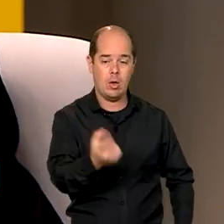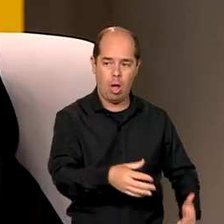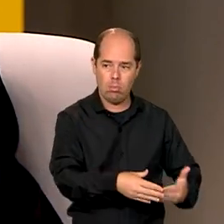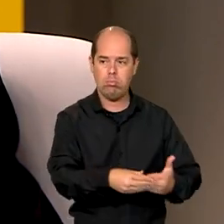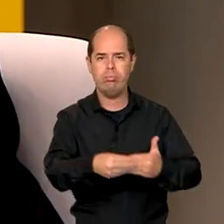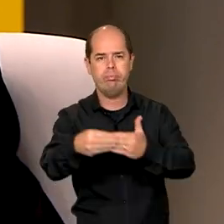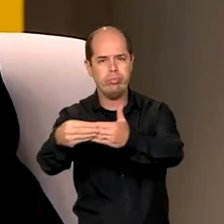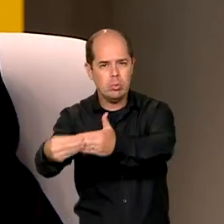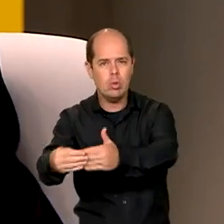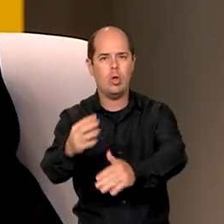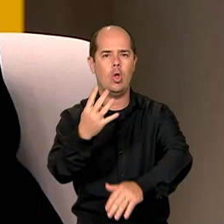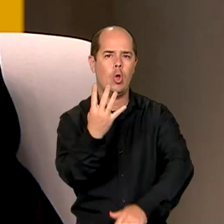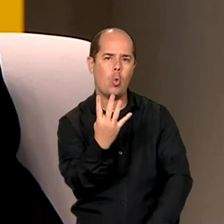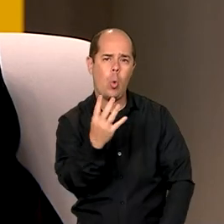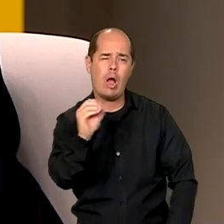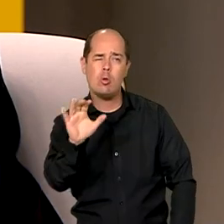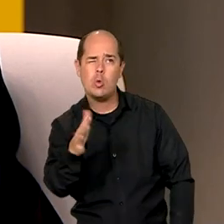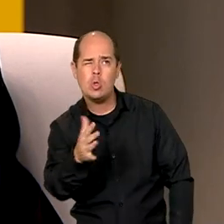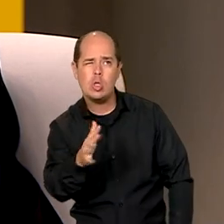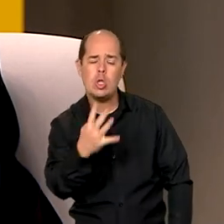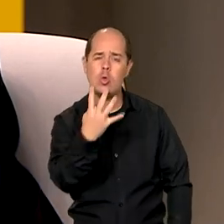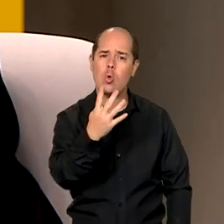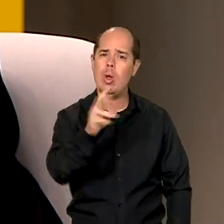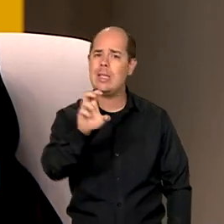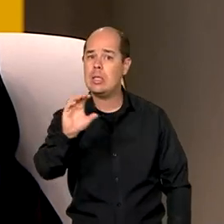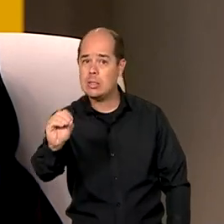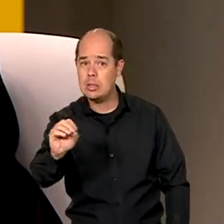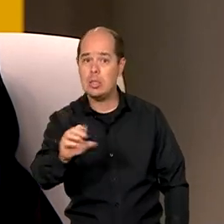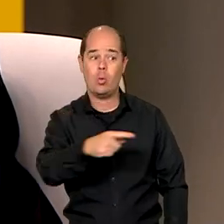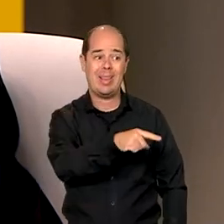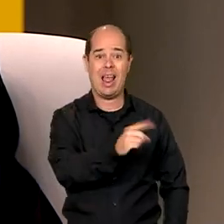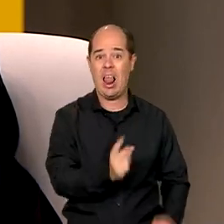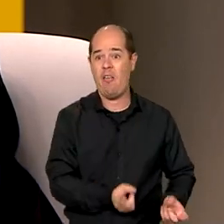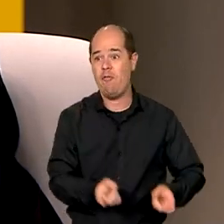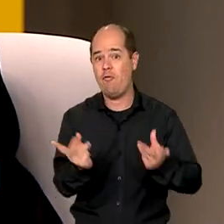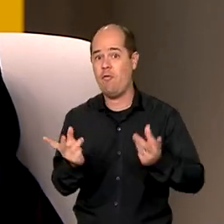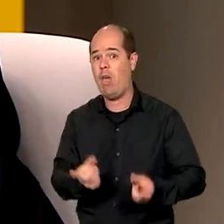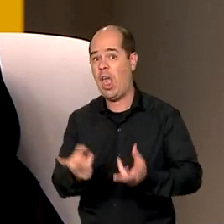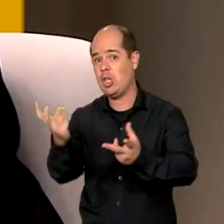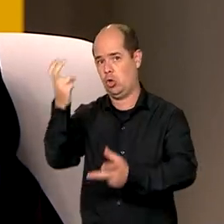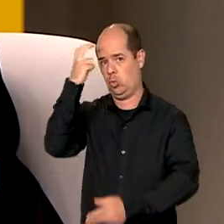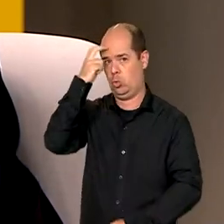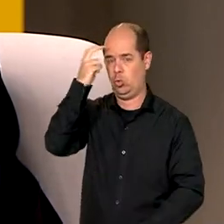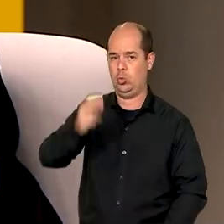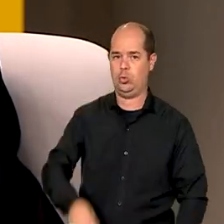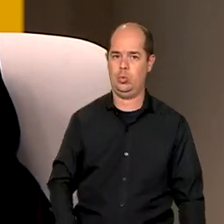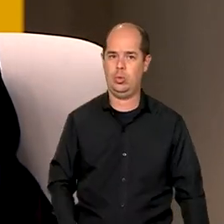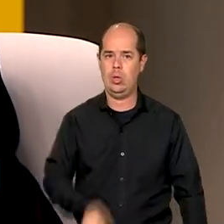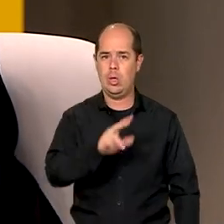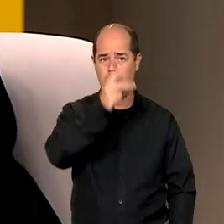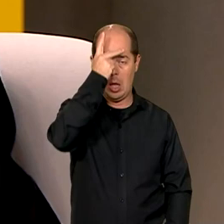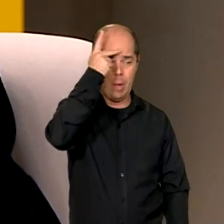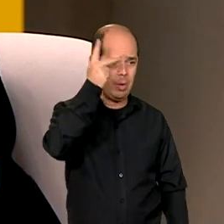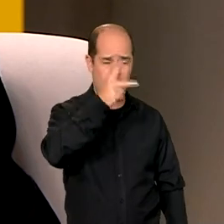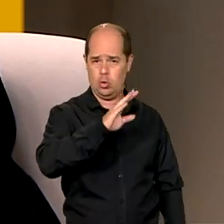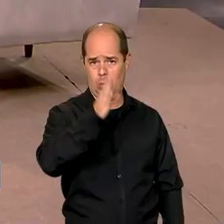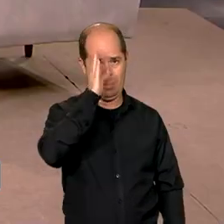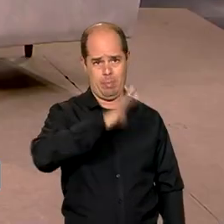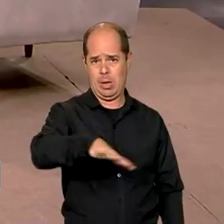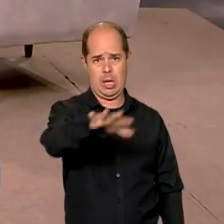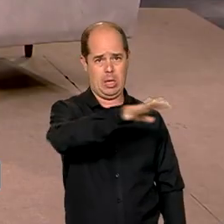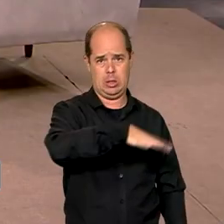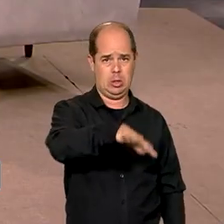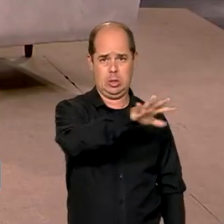a 450 vendedores de cultura, pessoas que estão vindo de todo o Brasil e que vão mostrar para